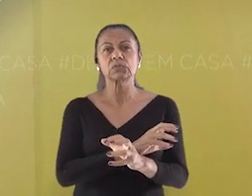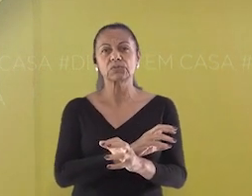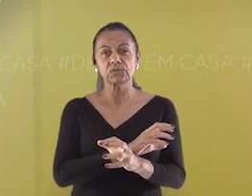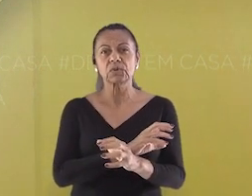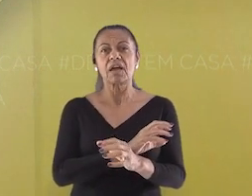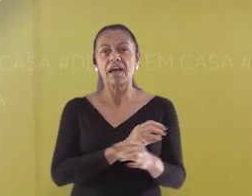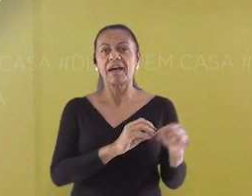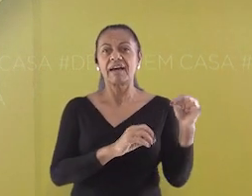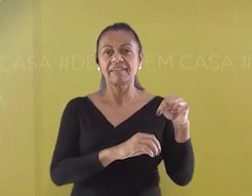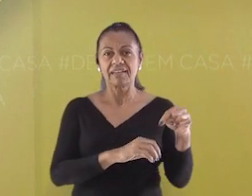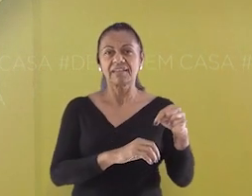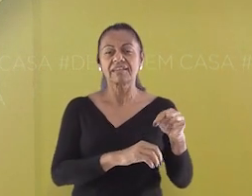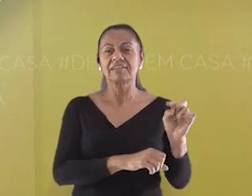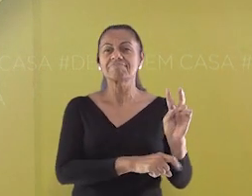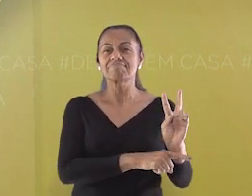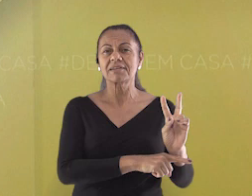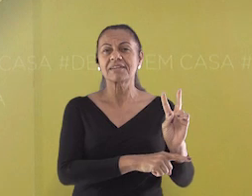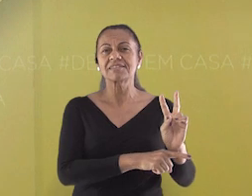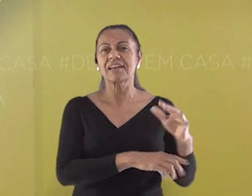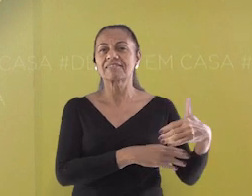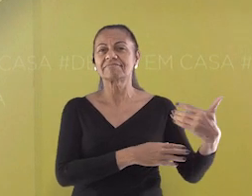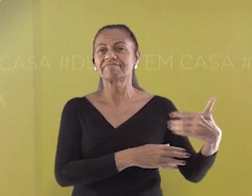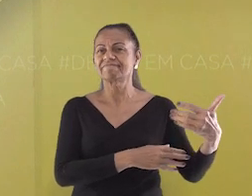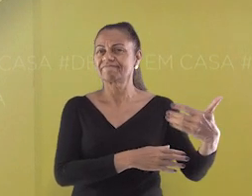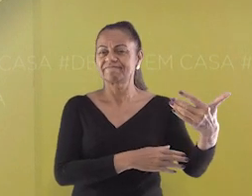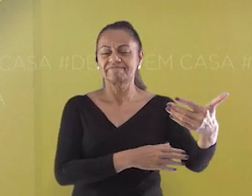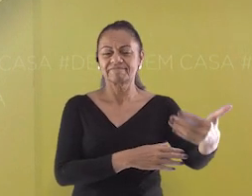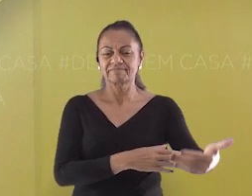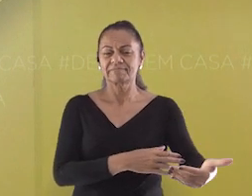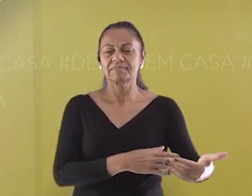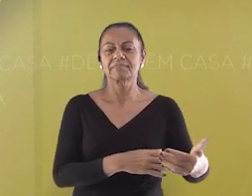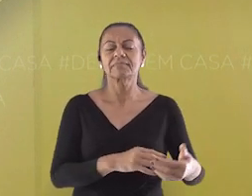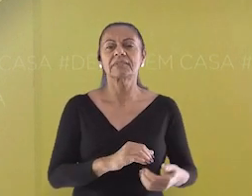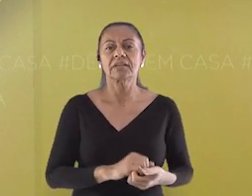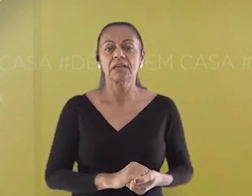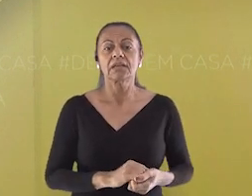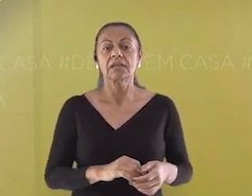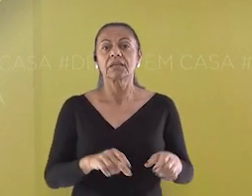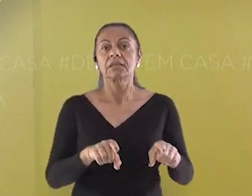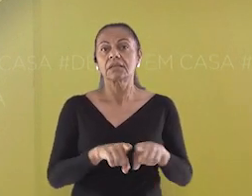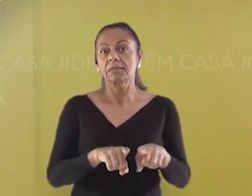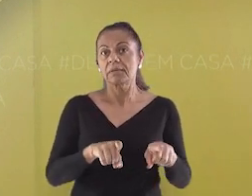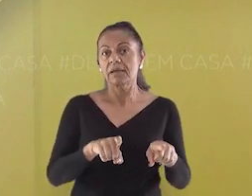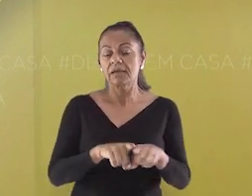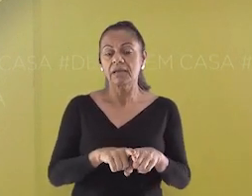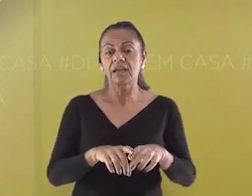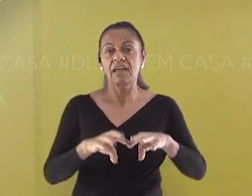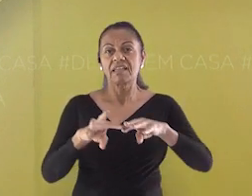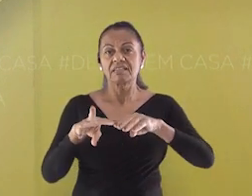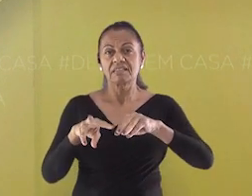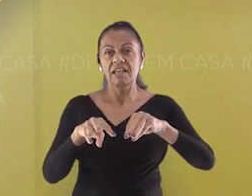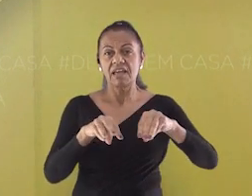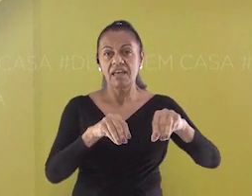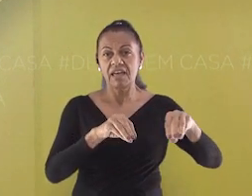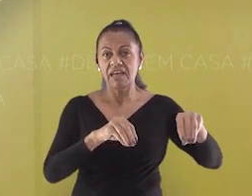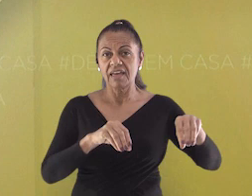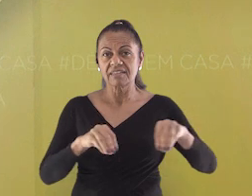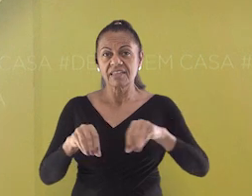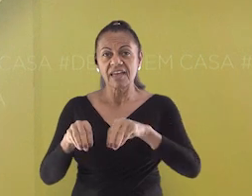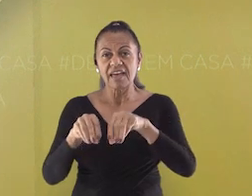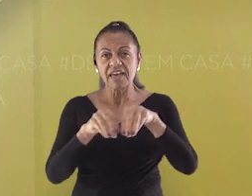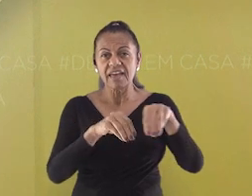duras ficam mais e melhores preservadas. Deve também ocorrer um